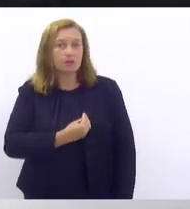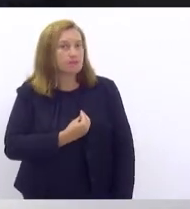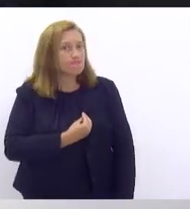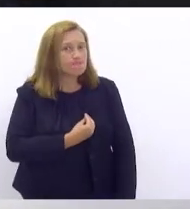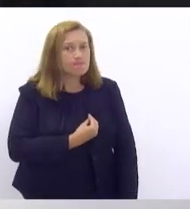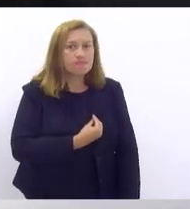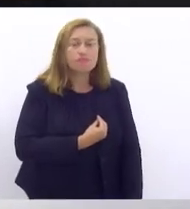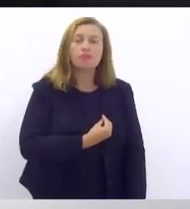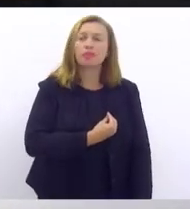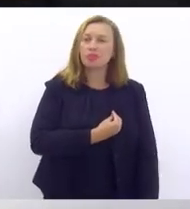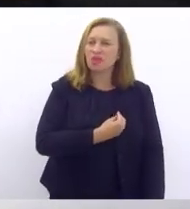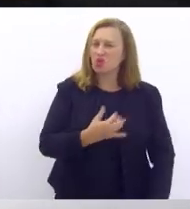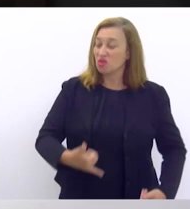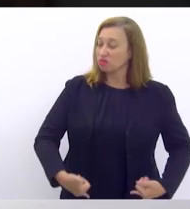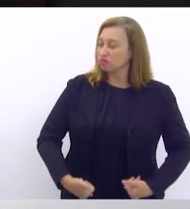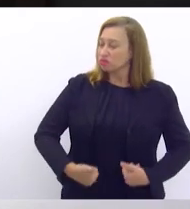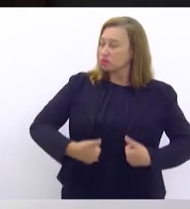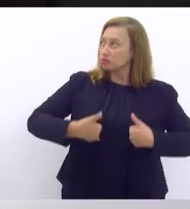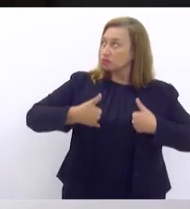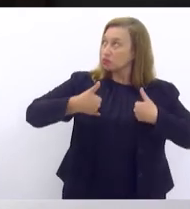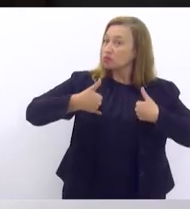vai. O orgulho